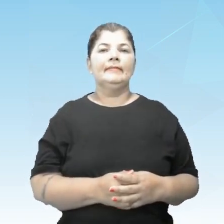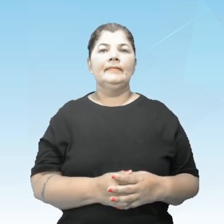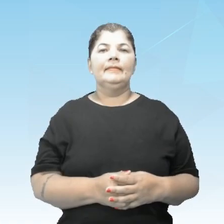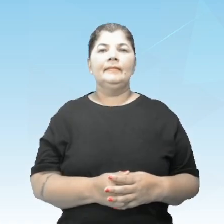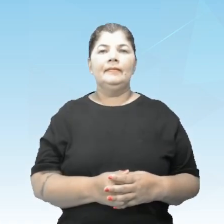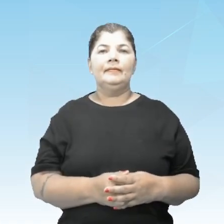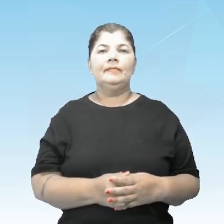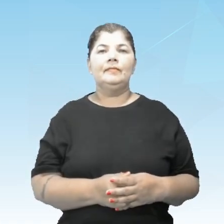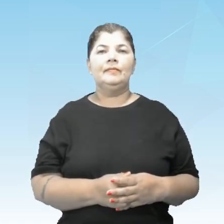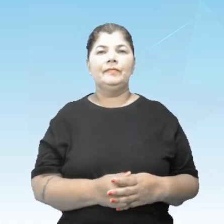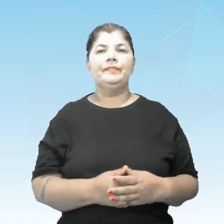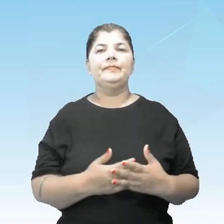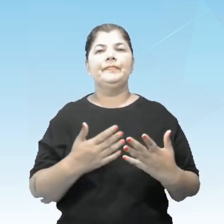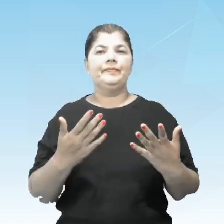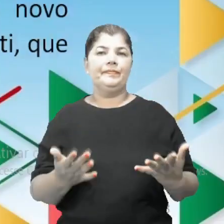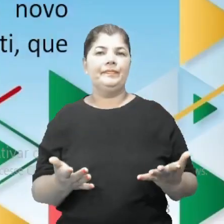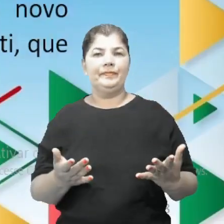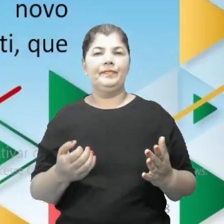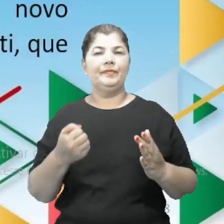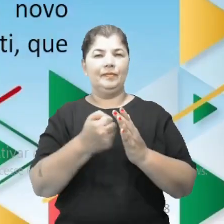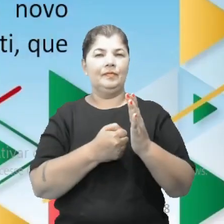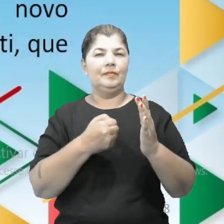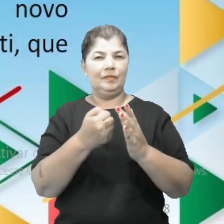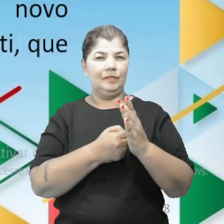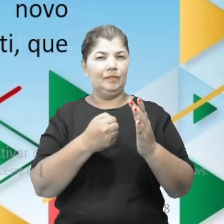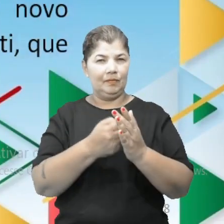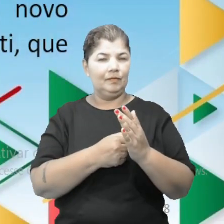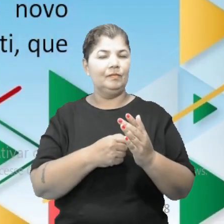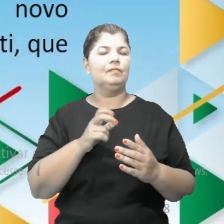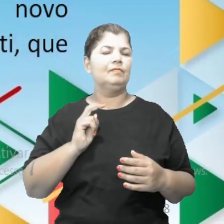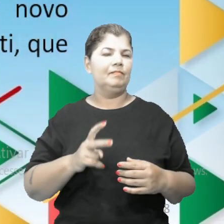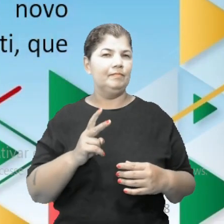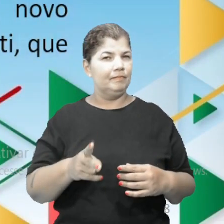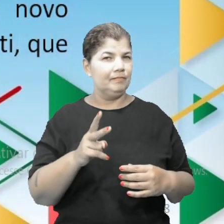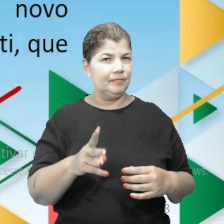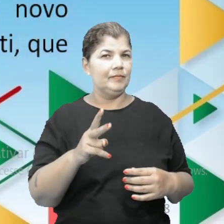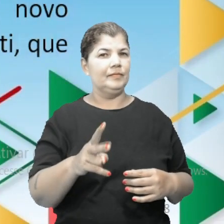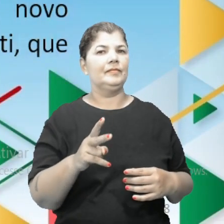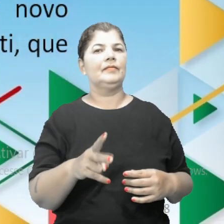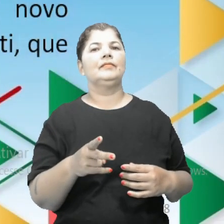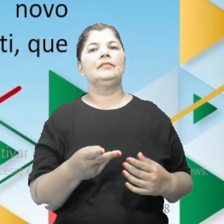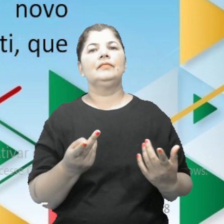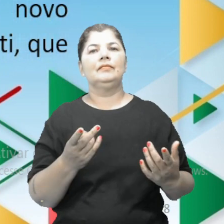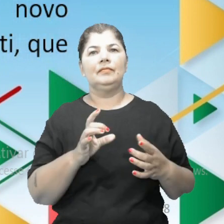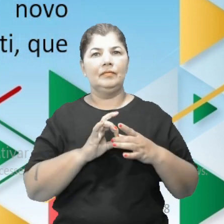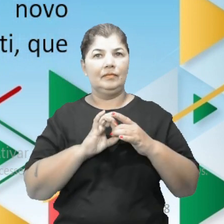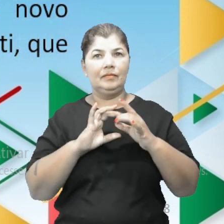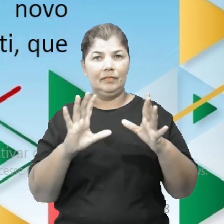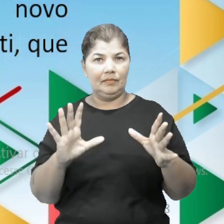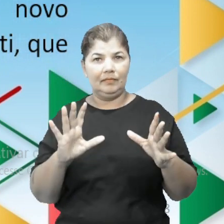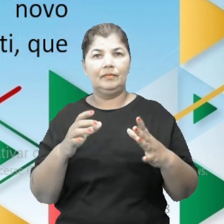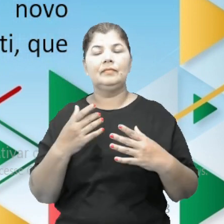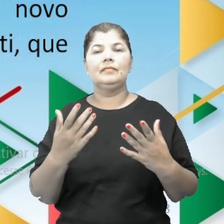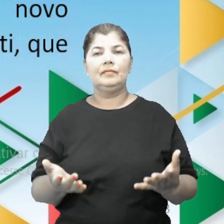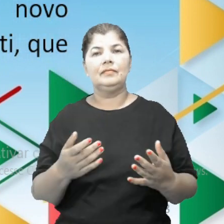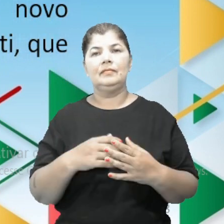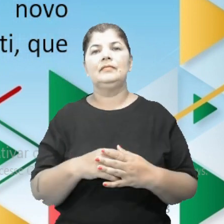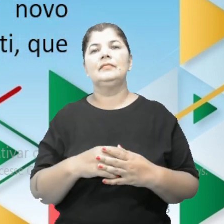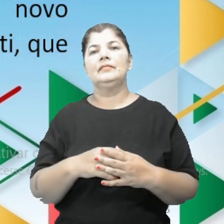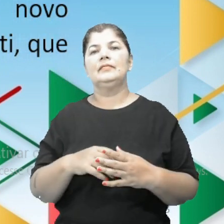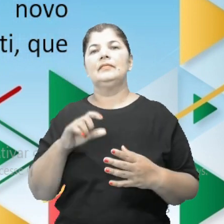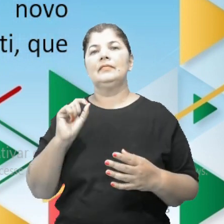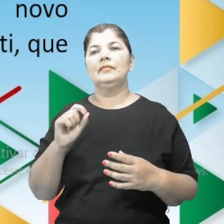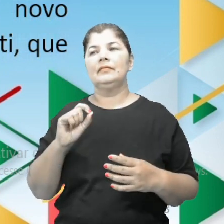Mas as lutas pela independência, no entanto, continuaram. Agora sob o comando de